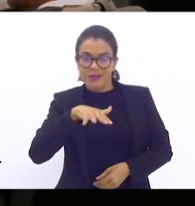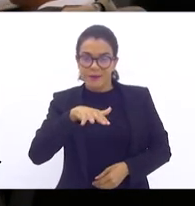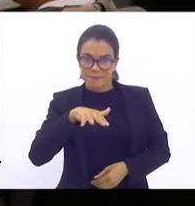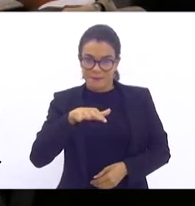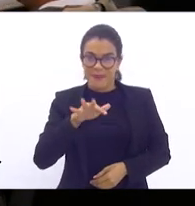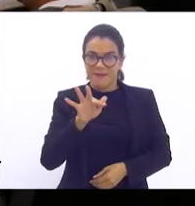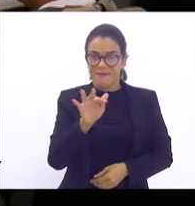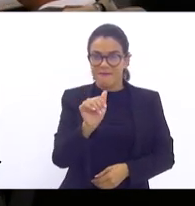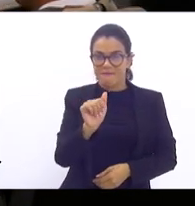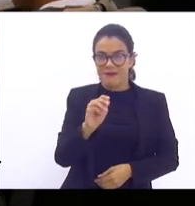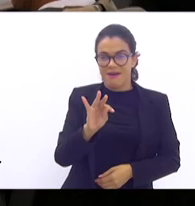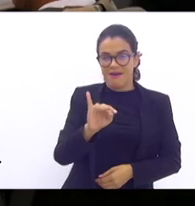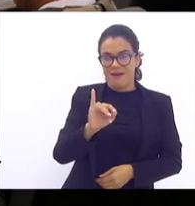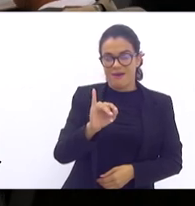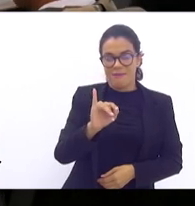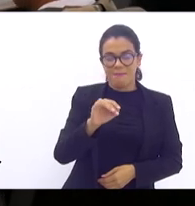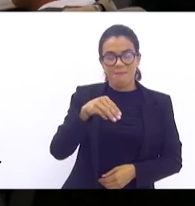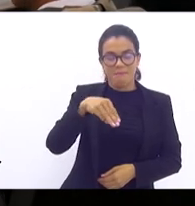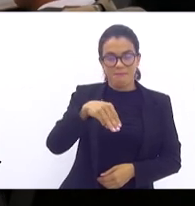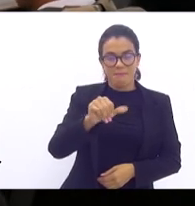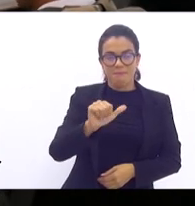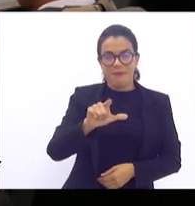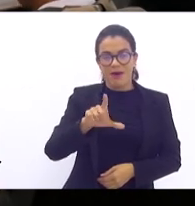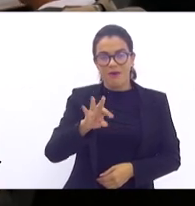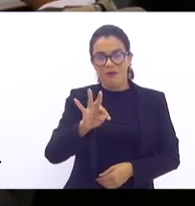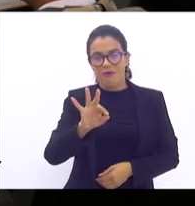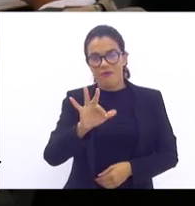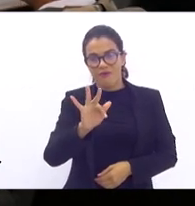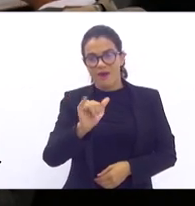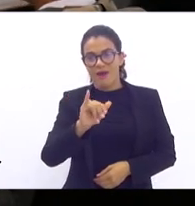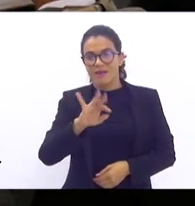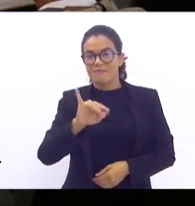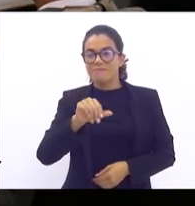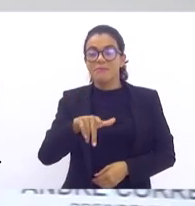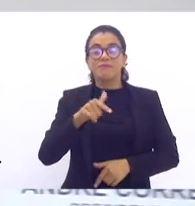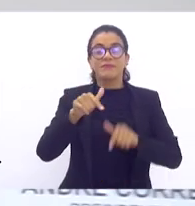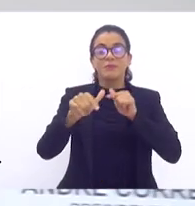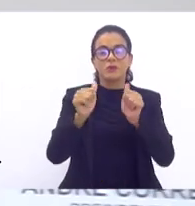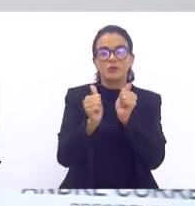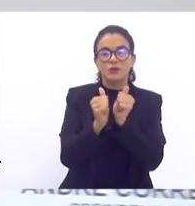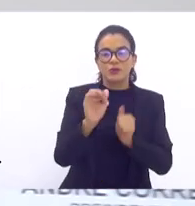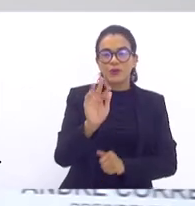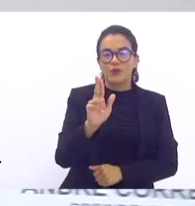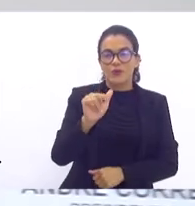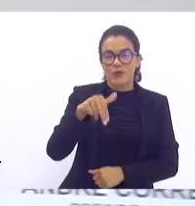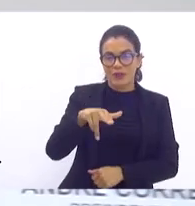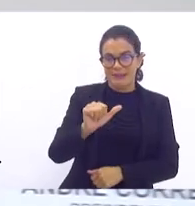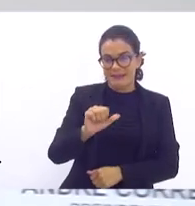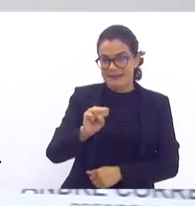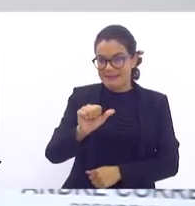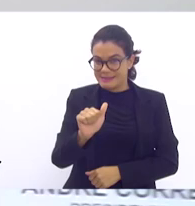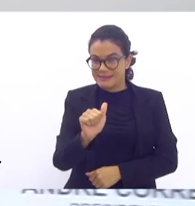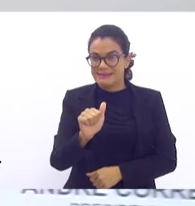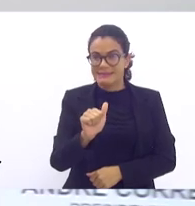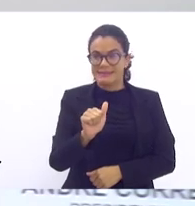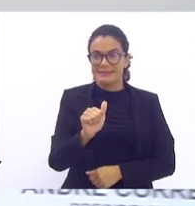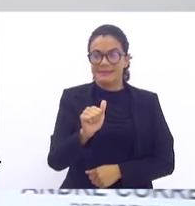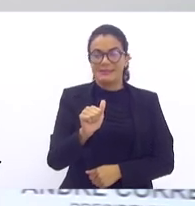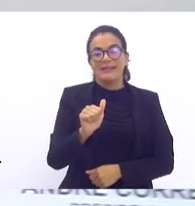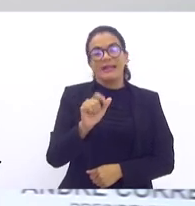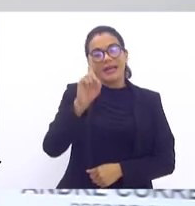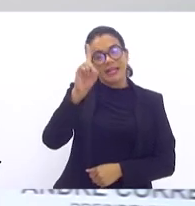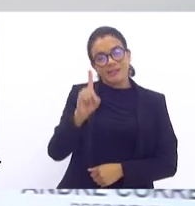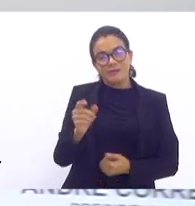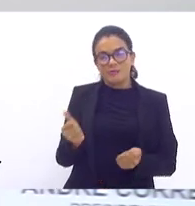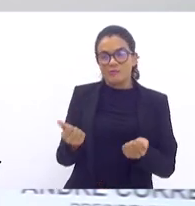Marcos que tá aqui quem foi meu companheiro lá e trabalho na Funasa o tempo que eu aprendi afonasse ele era nosso diretor